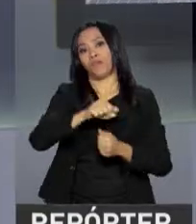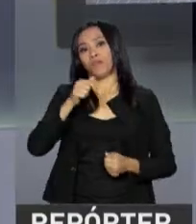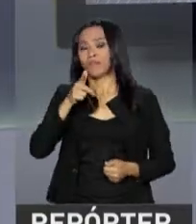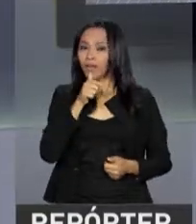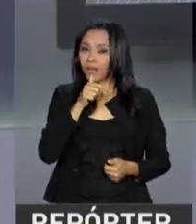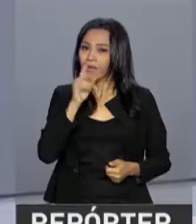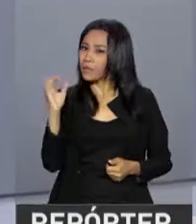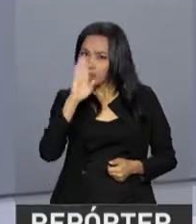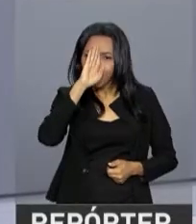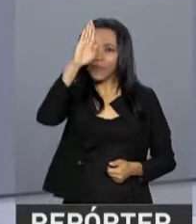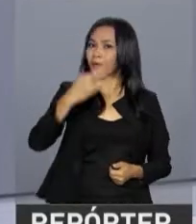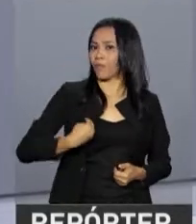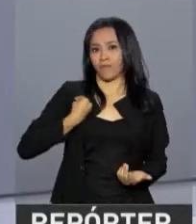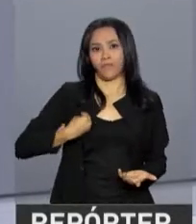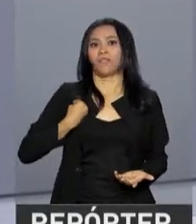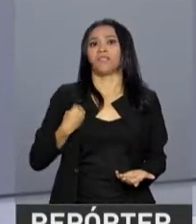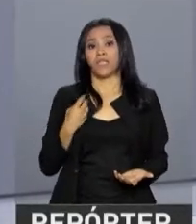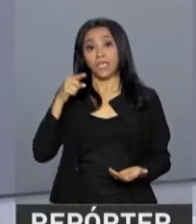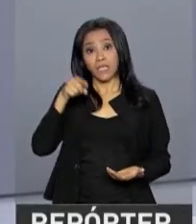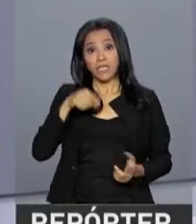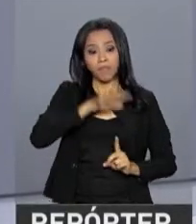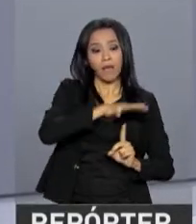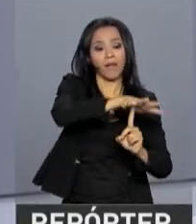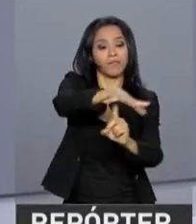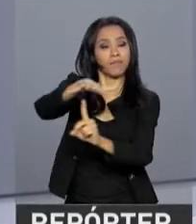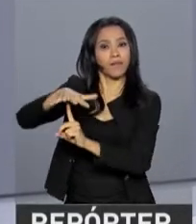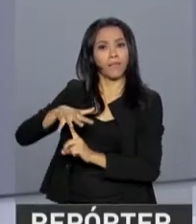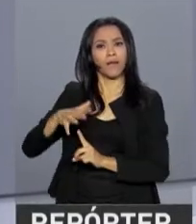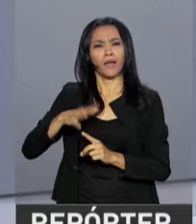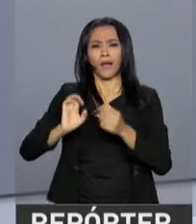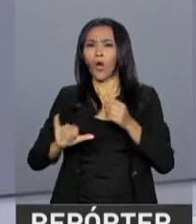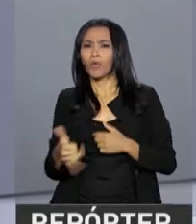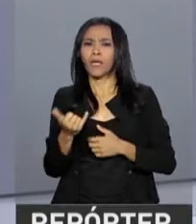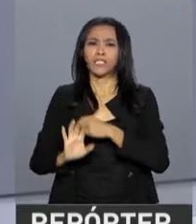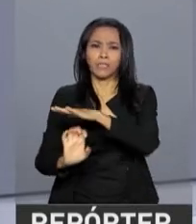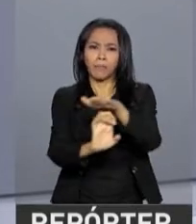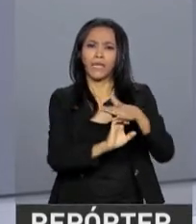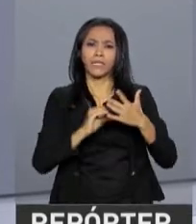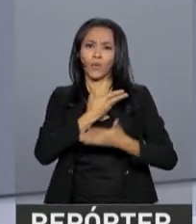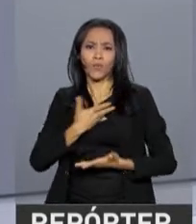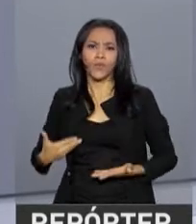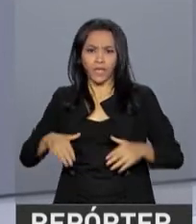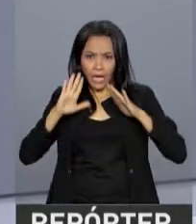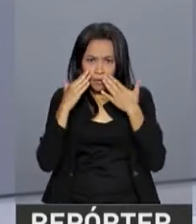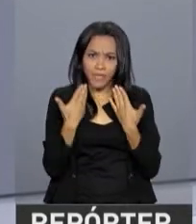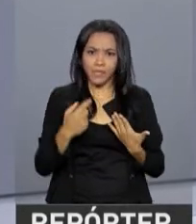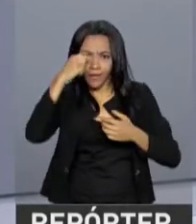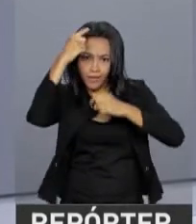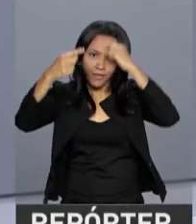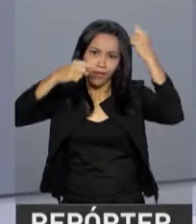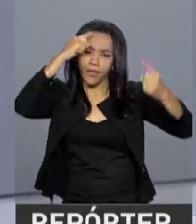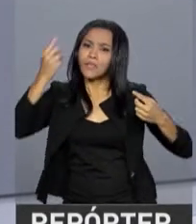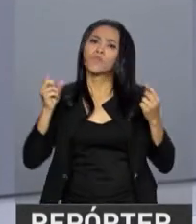nossa sobrevivência o pavilhão do fórum é uma oportunidade para empresas e governo mostrarem idéias e iniciativas sobre a